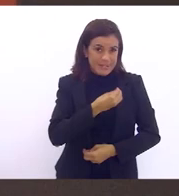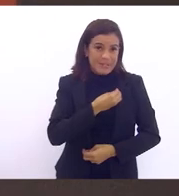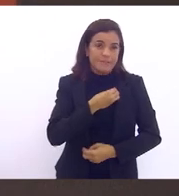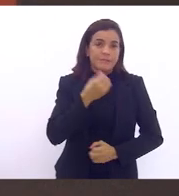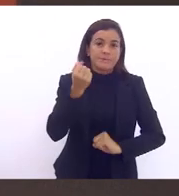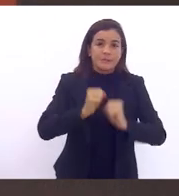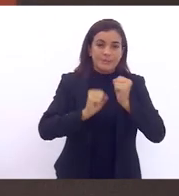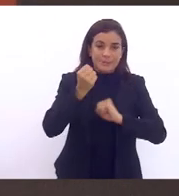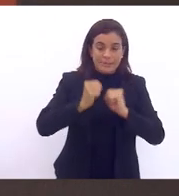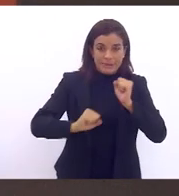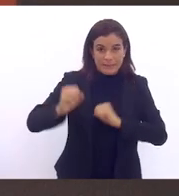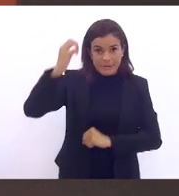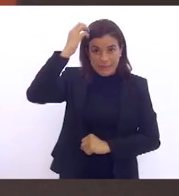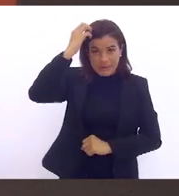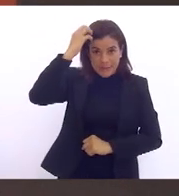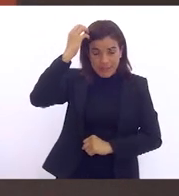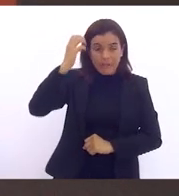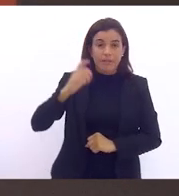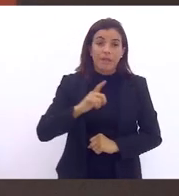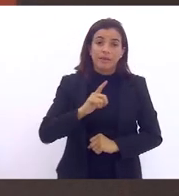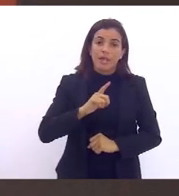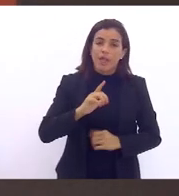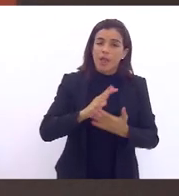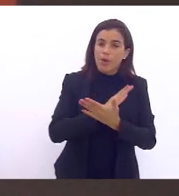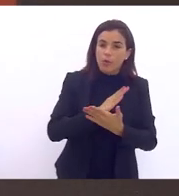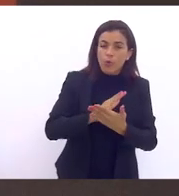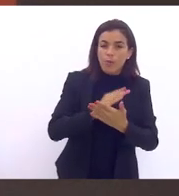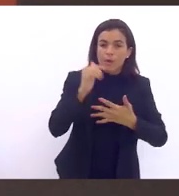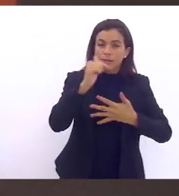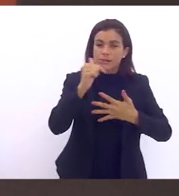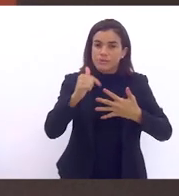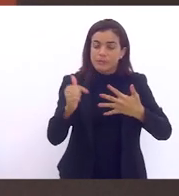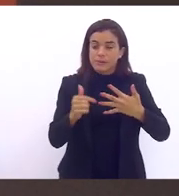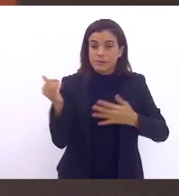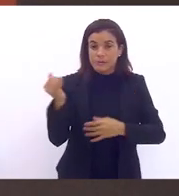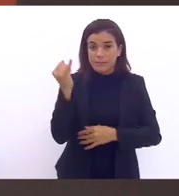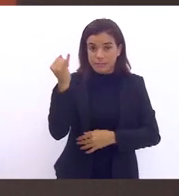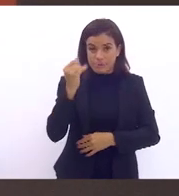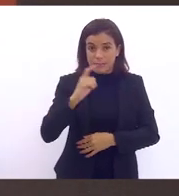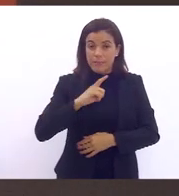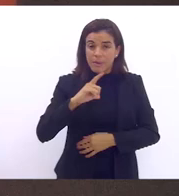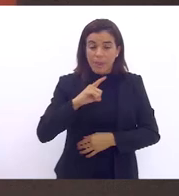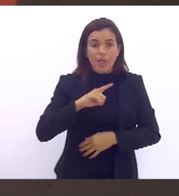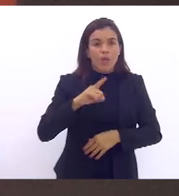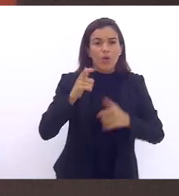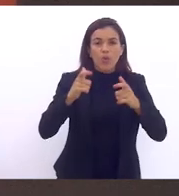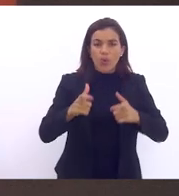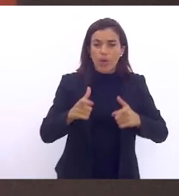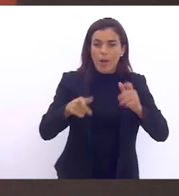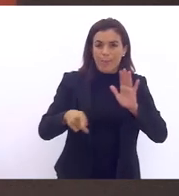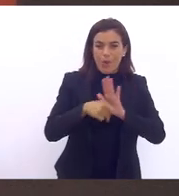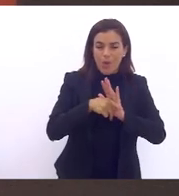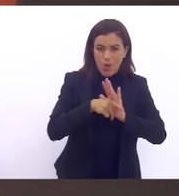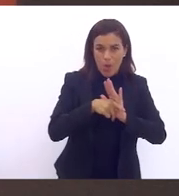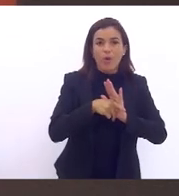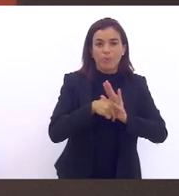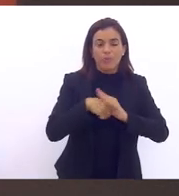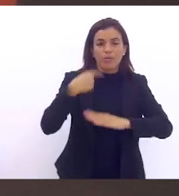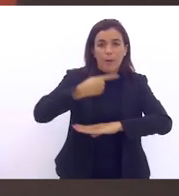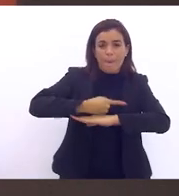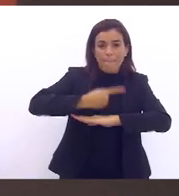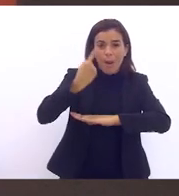Reis Você tem planos de contingência E você tem algumas questões antes que a praça de pedágio tem que Observar isso então você teria a praça e teria caminhos